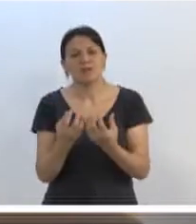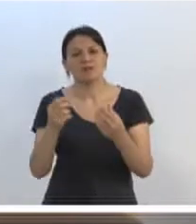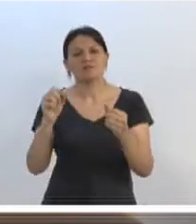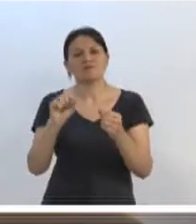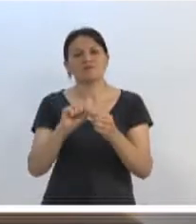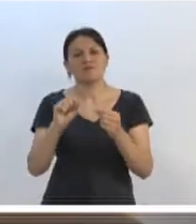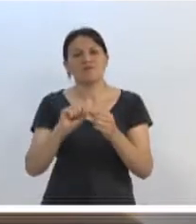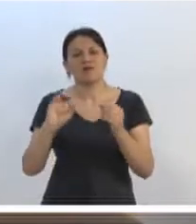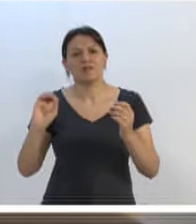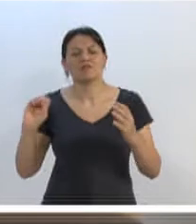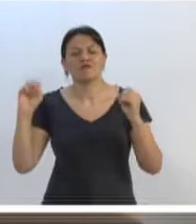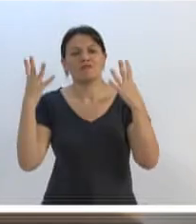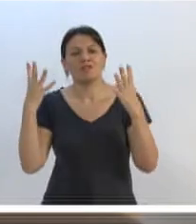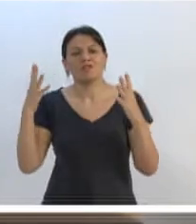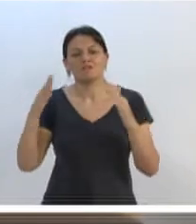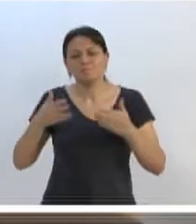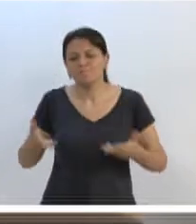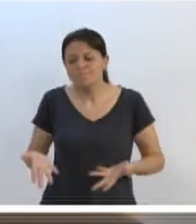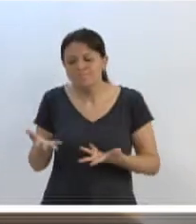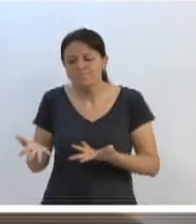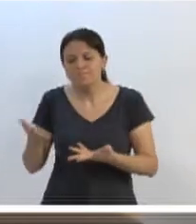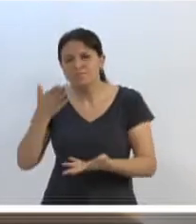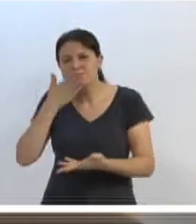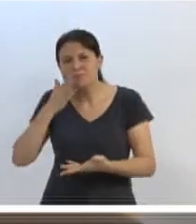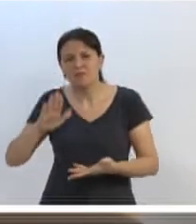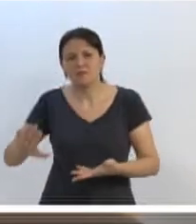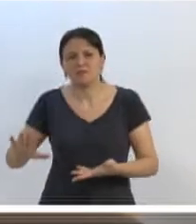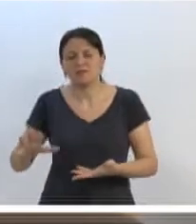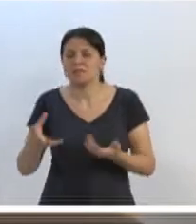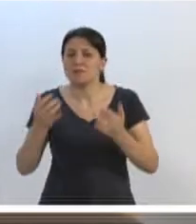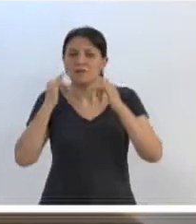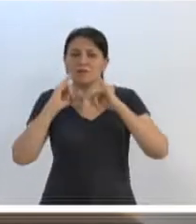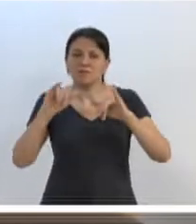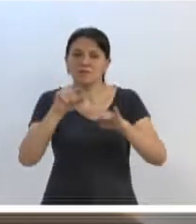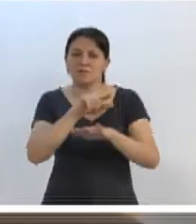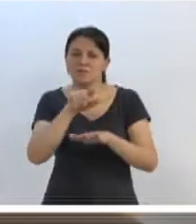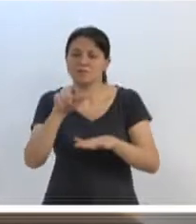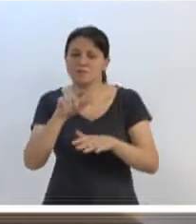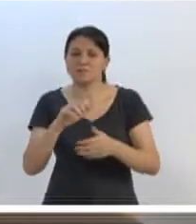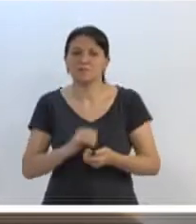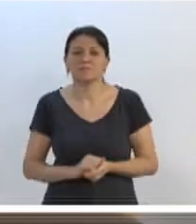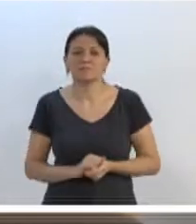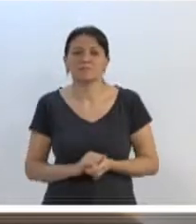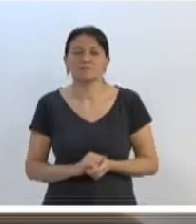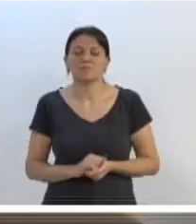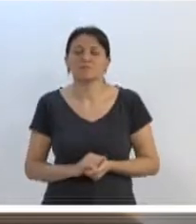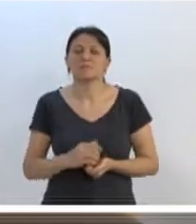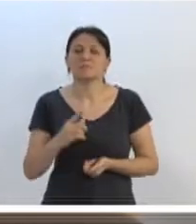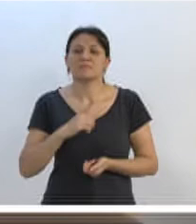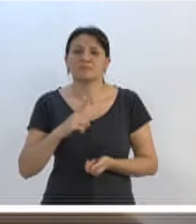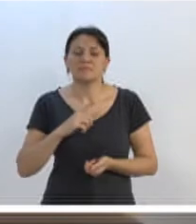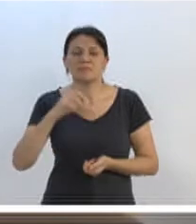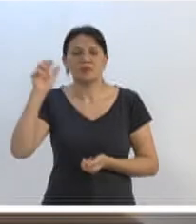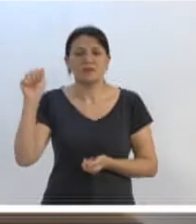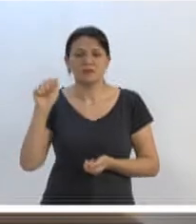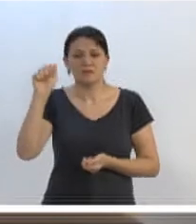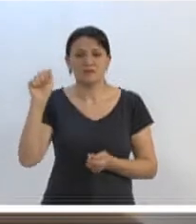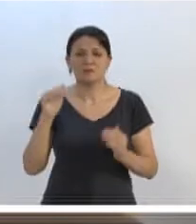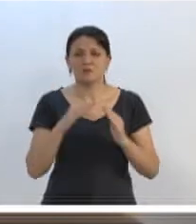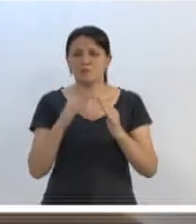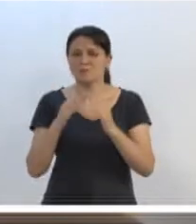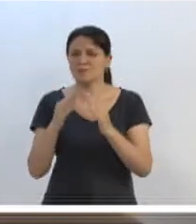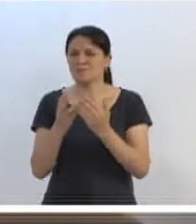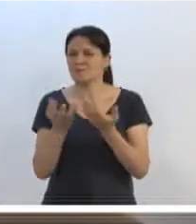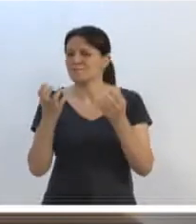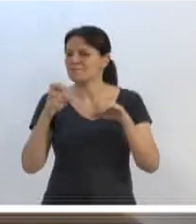e investe nessas crianças. Eu quero dizer, senhores, que tem a associação de moradores que não